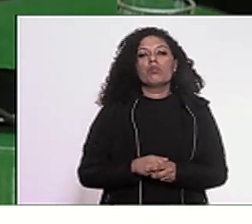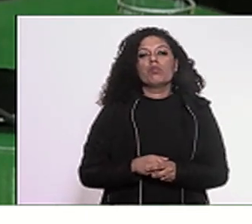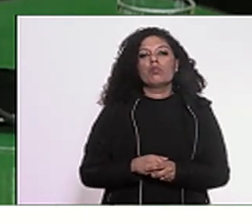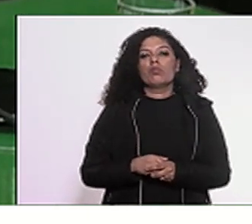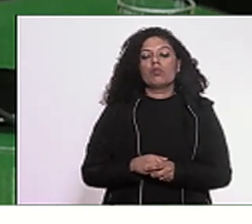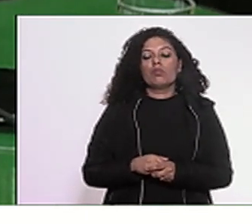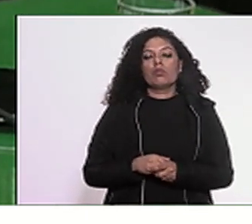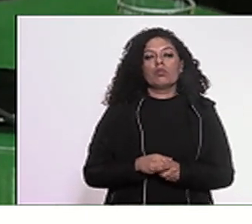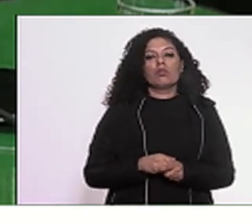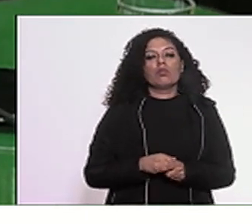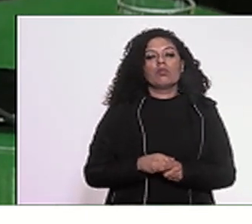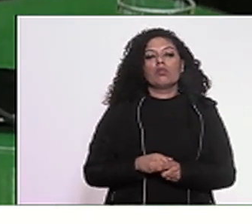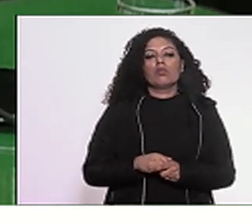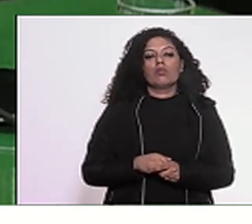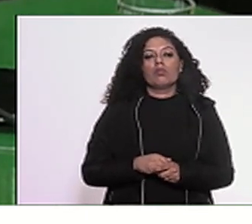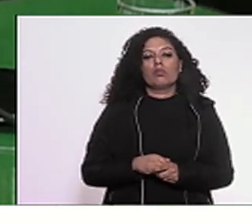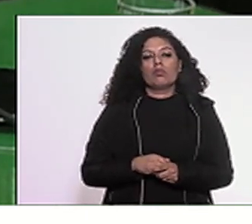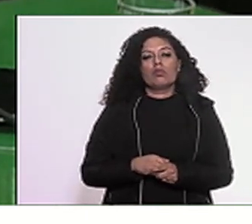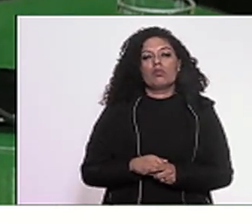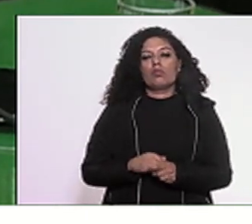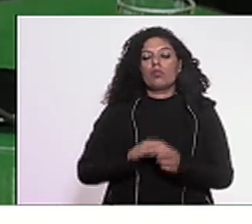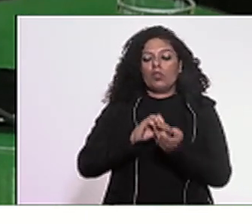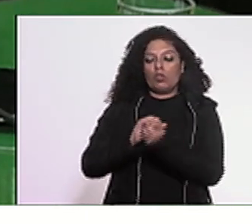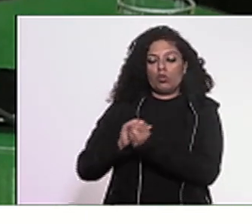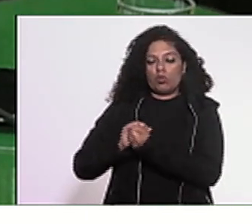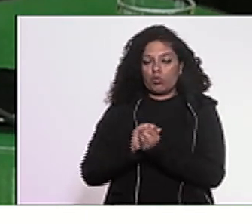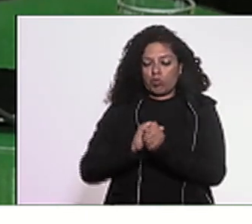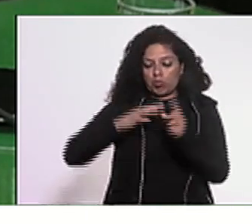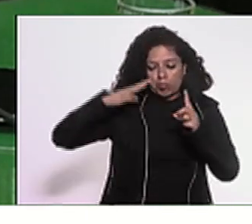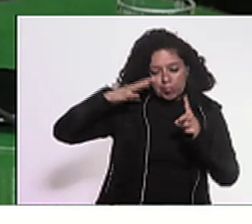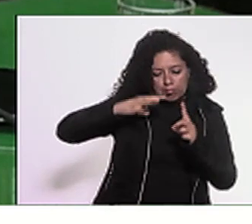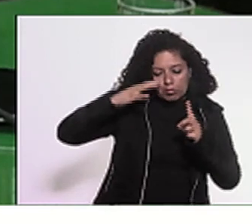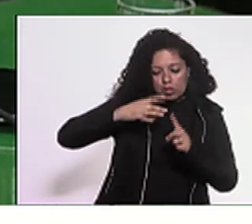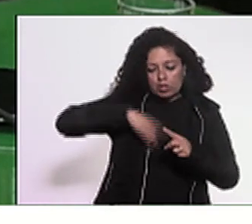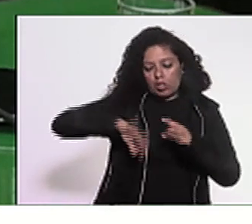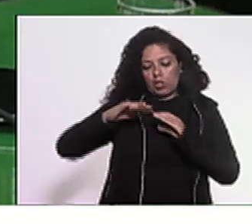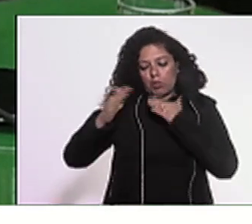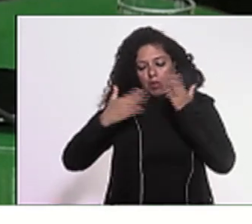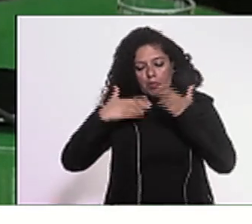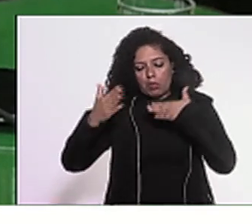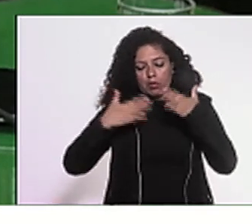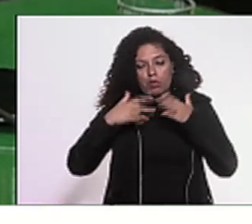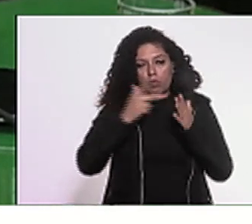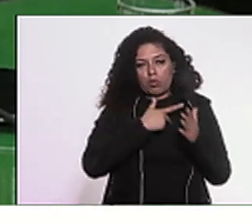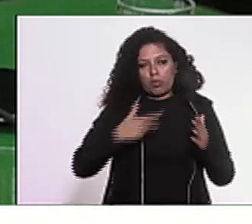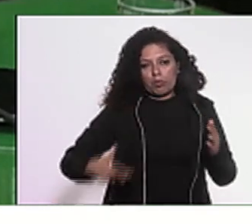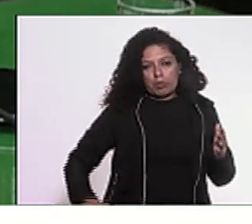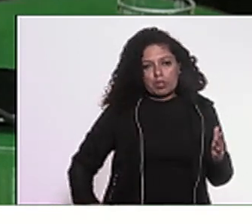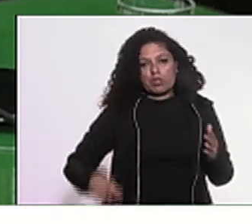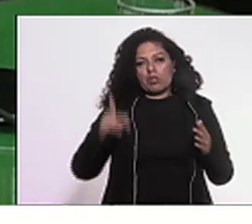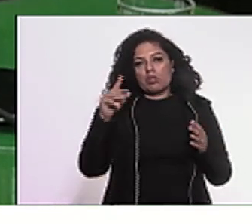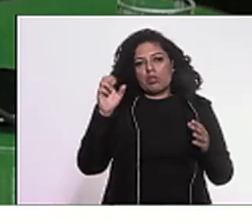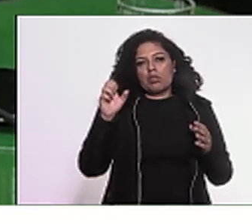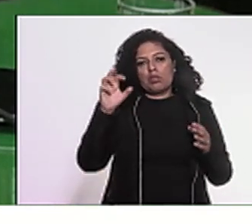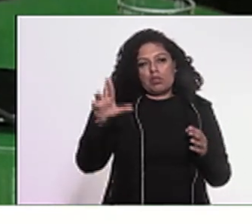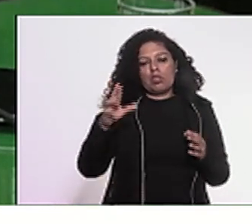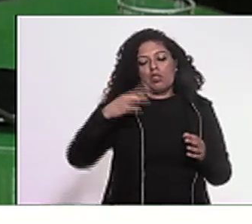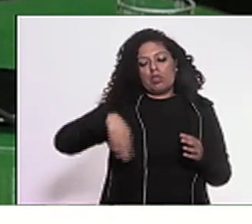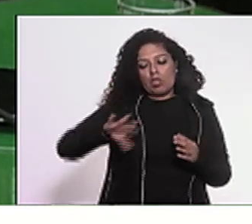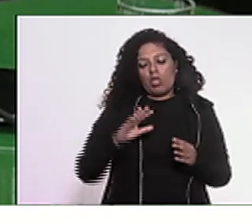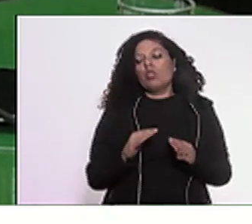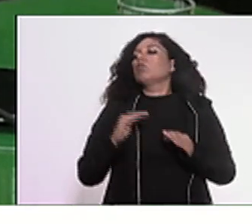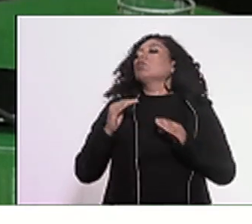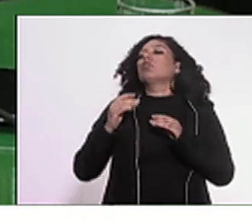força institucional, né, do assédio. Vamos procurar conversar com o presidente do órgão e vamos tentar estabelecer um